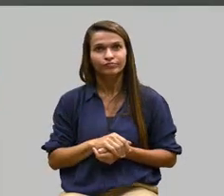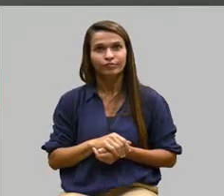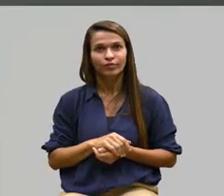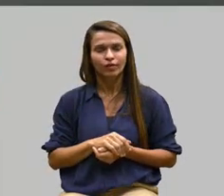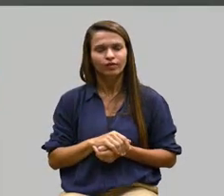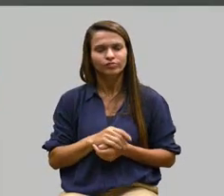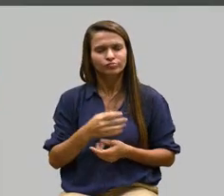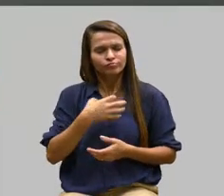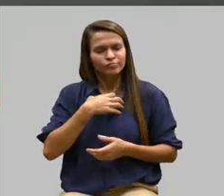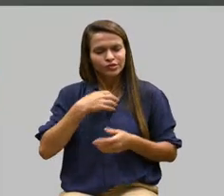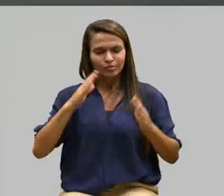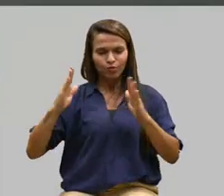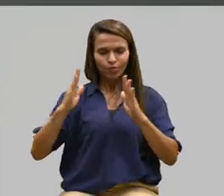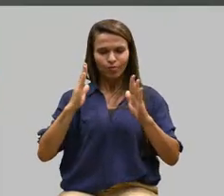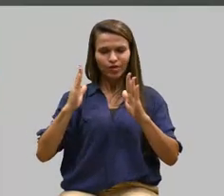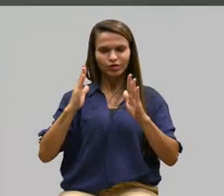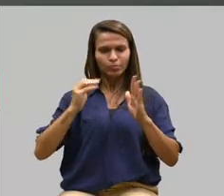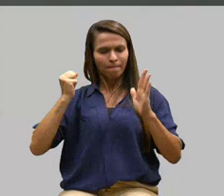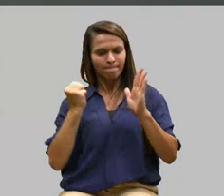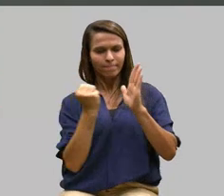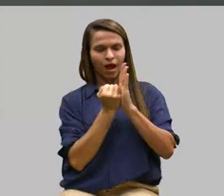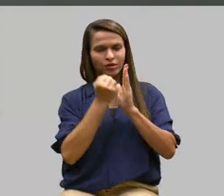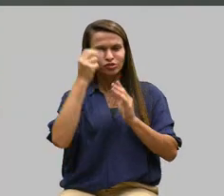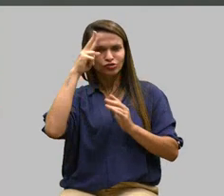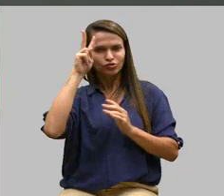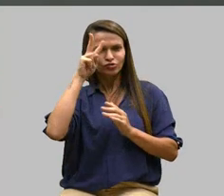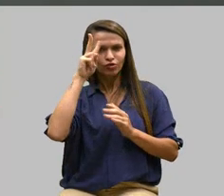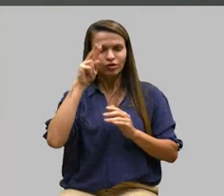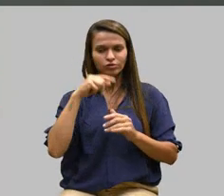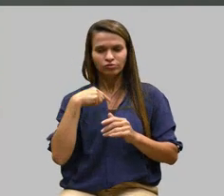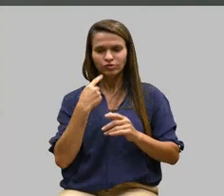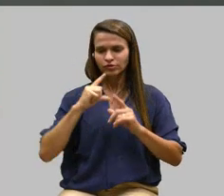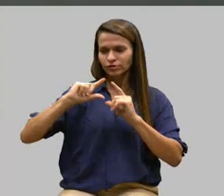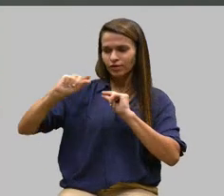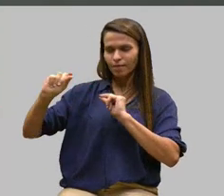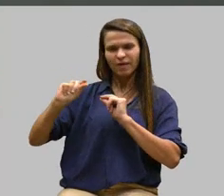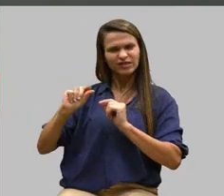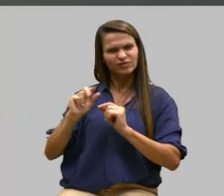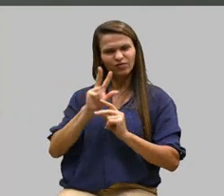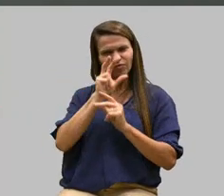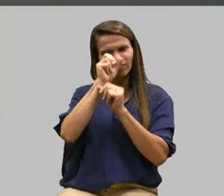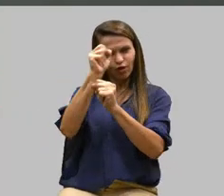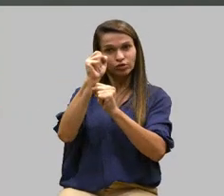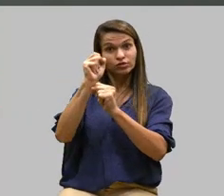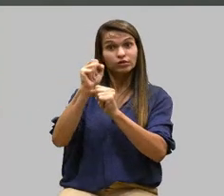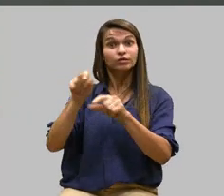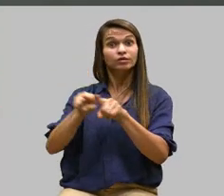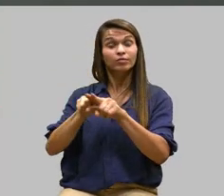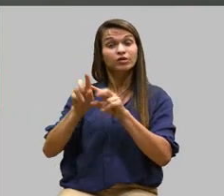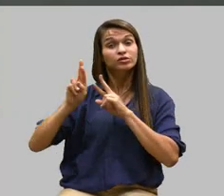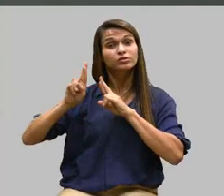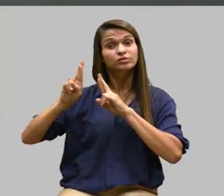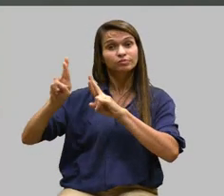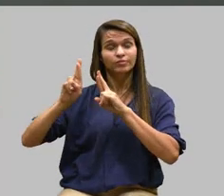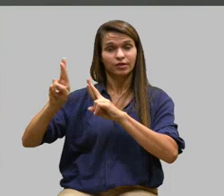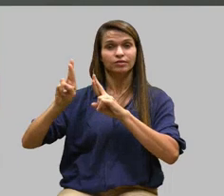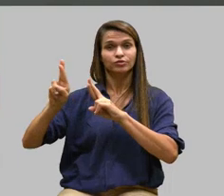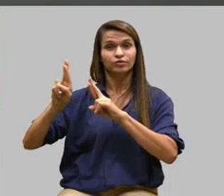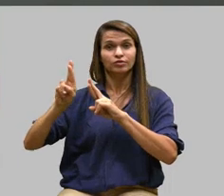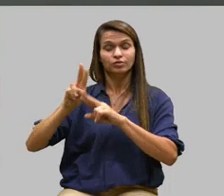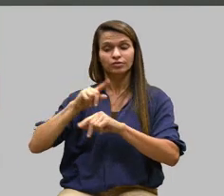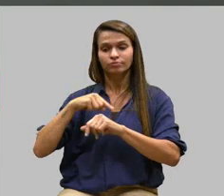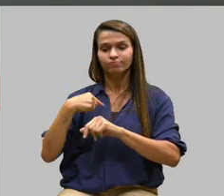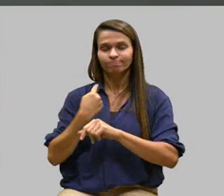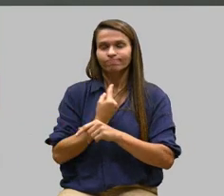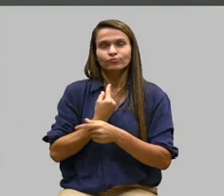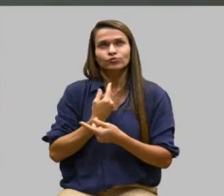um momento histórico e que a gente saia daqui muito mais fortalecidos esperançosos de que a gente não